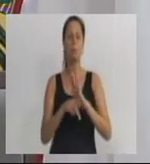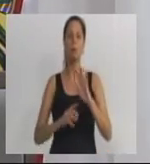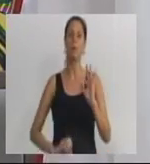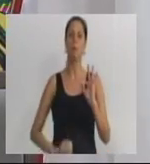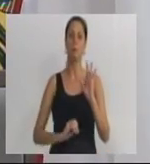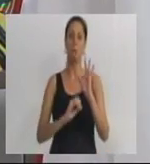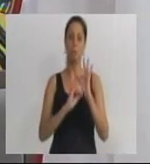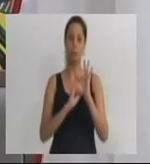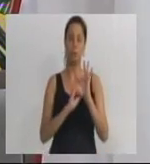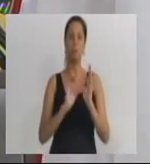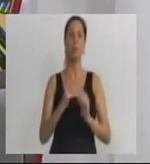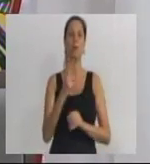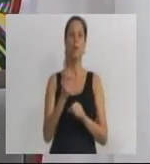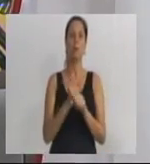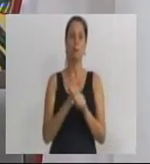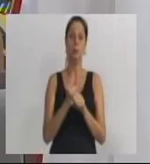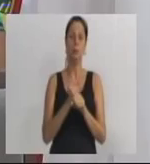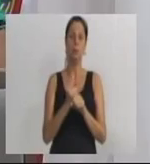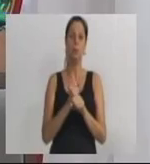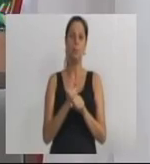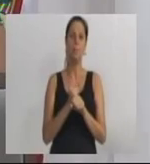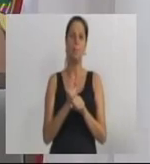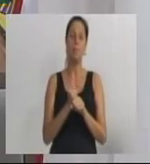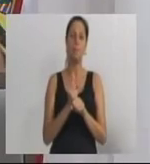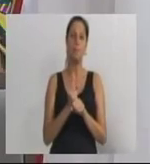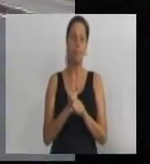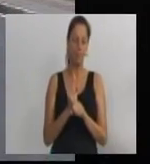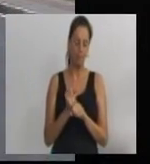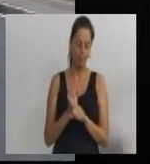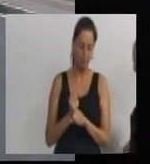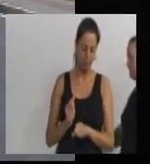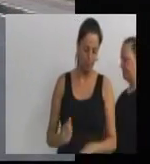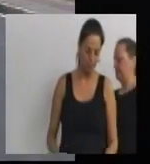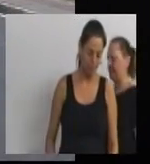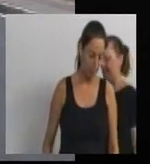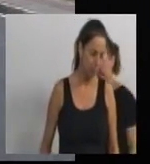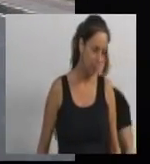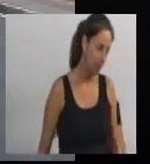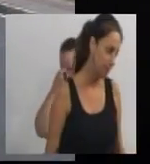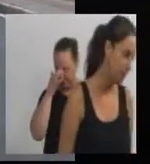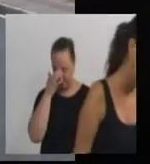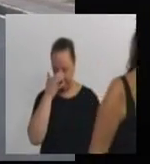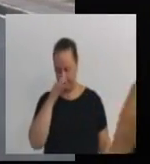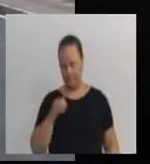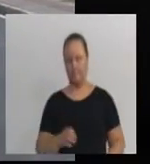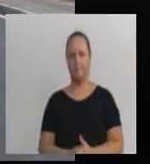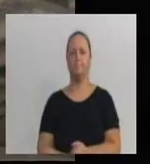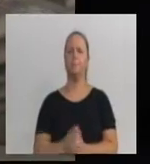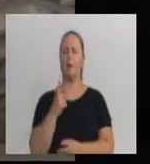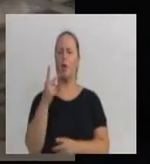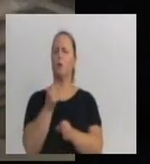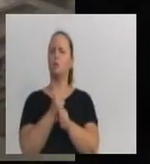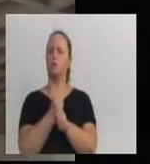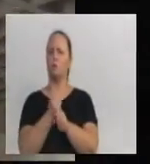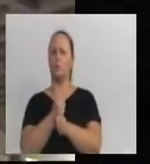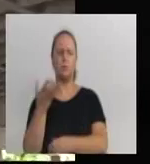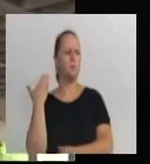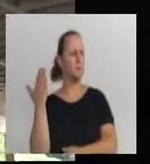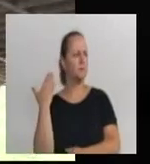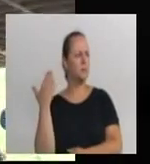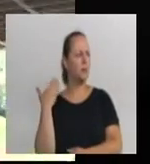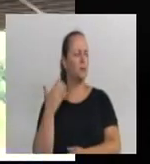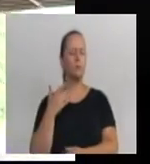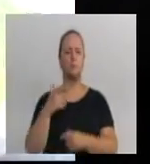que há 2 anos atrás nós solicitávamos aí, se a TVL pudesse soltar as imagens, que há 2 anos atrás, ali com a assessoria, com o Chico ali